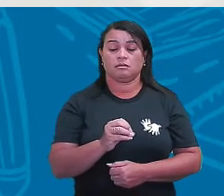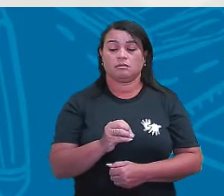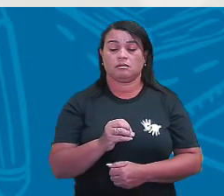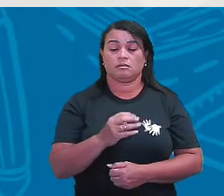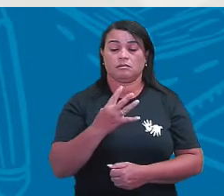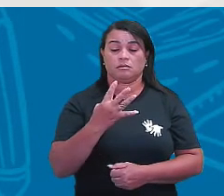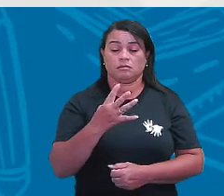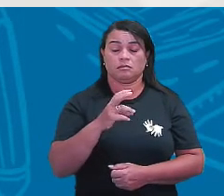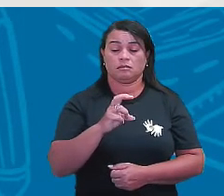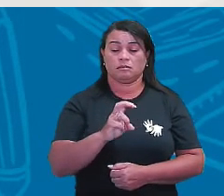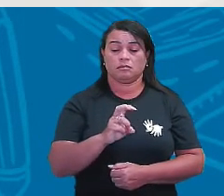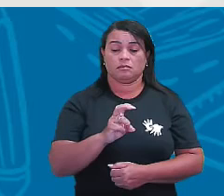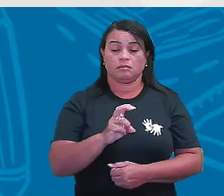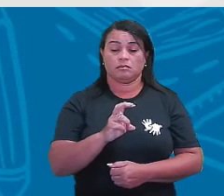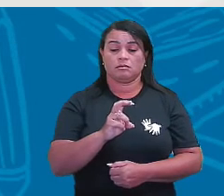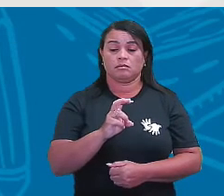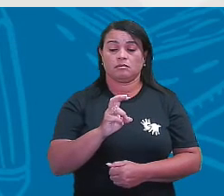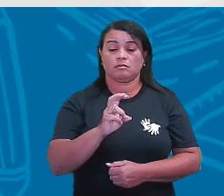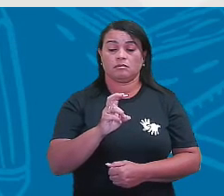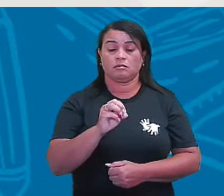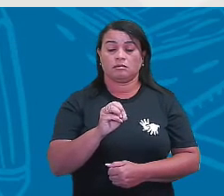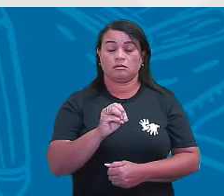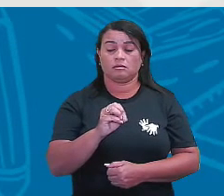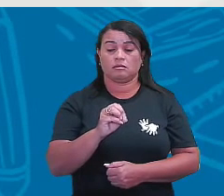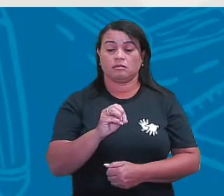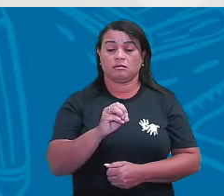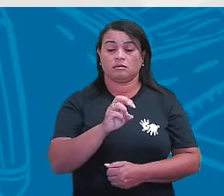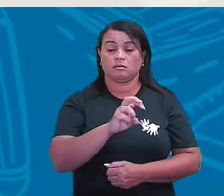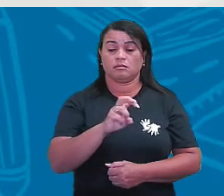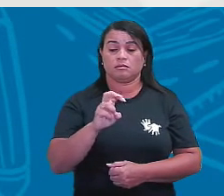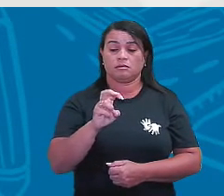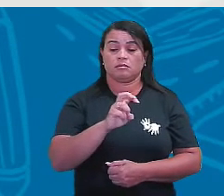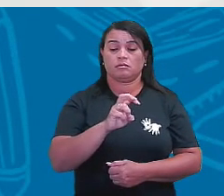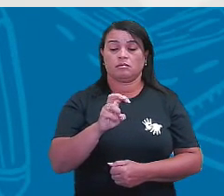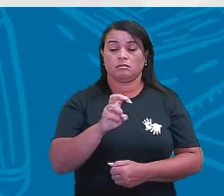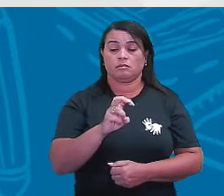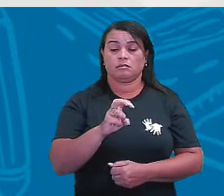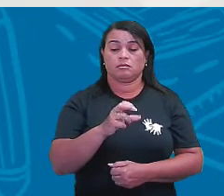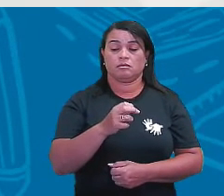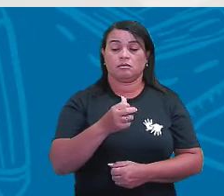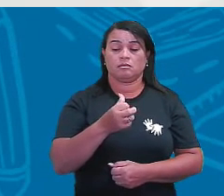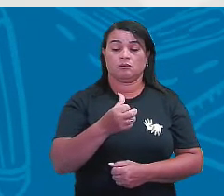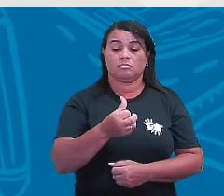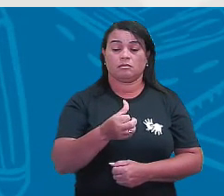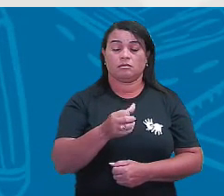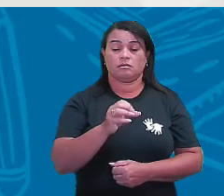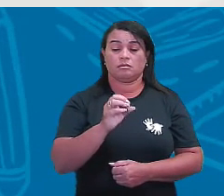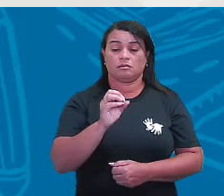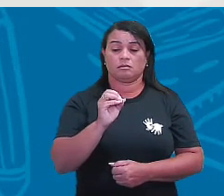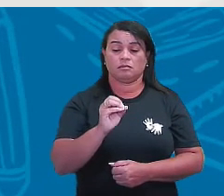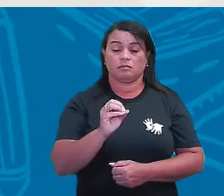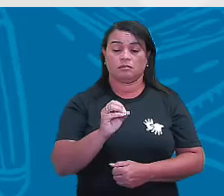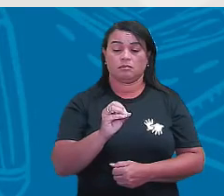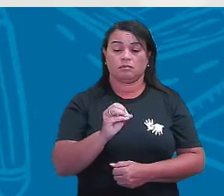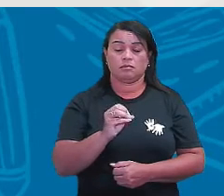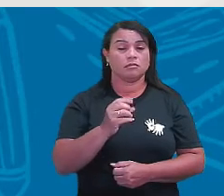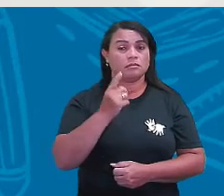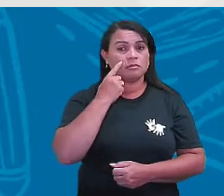40, 45, 50, 55, 60.